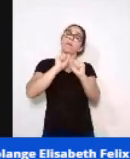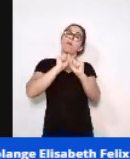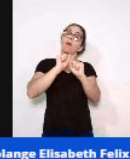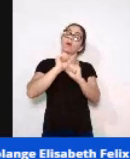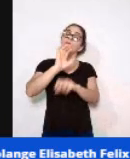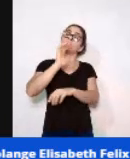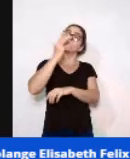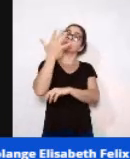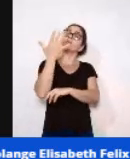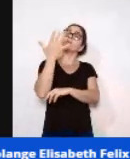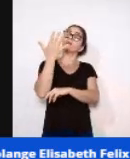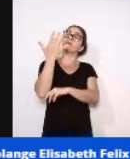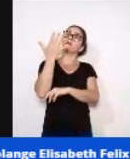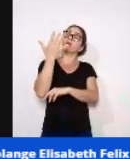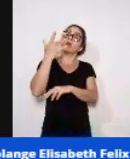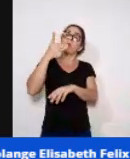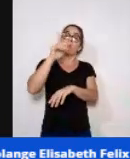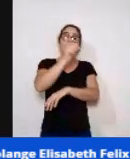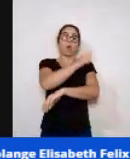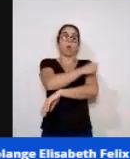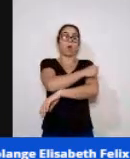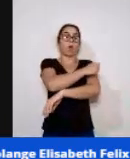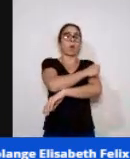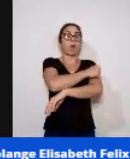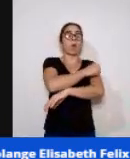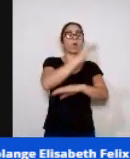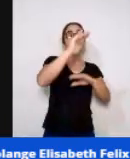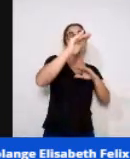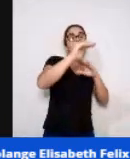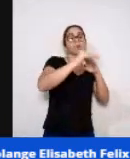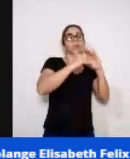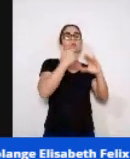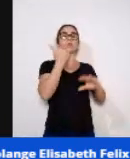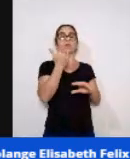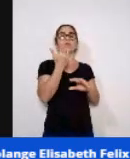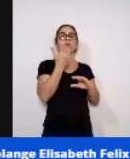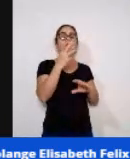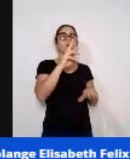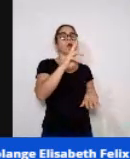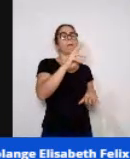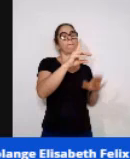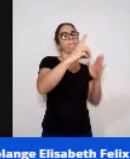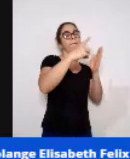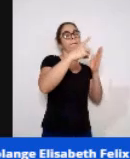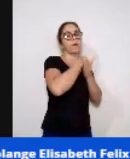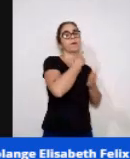um questionamento sobre uma determinada atividade, do jeito aluno de ser, e que de